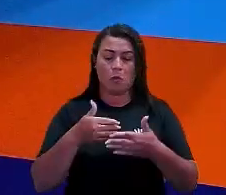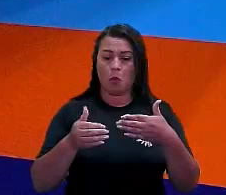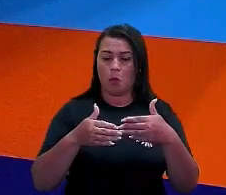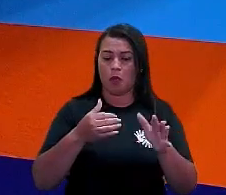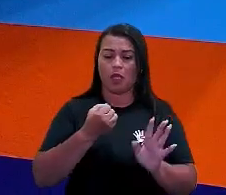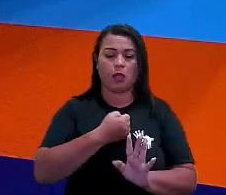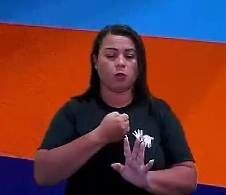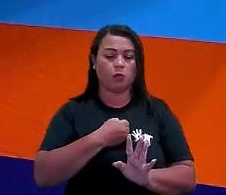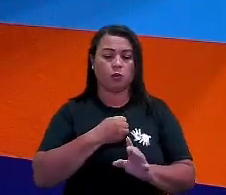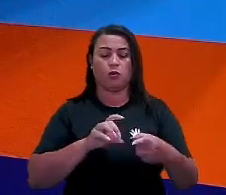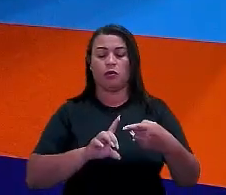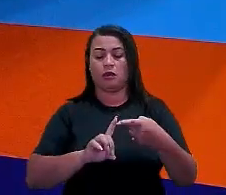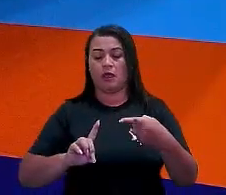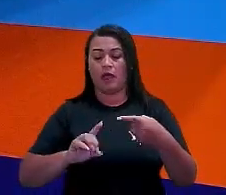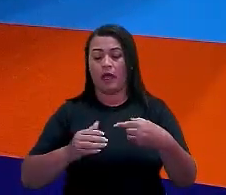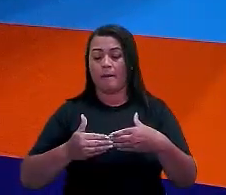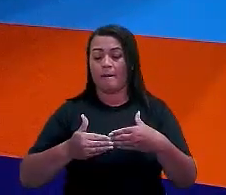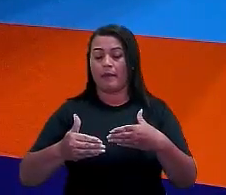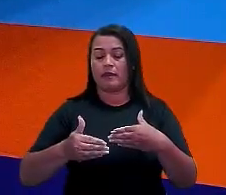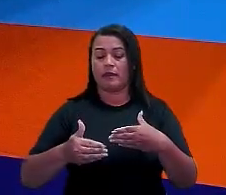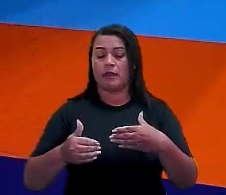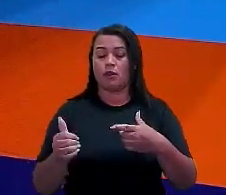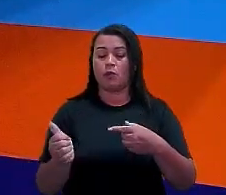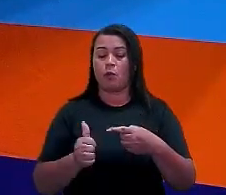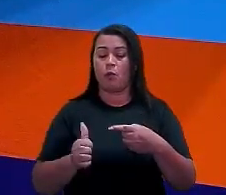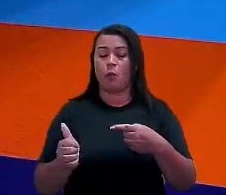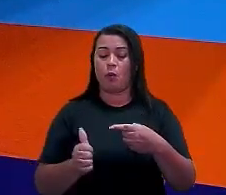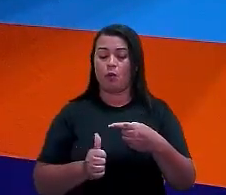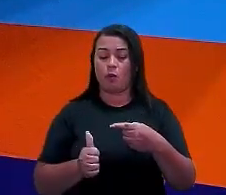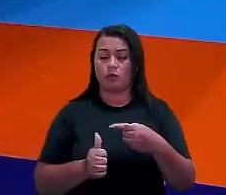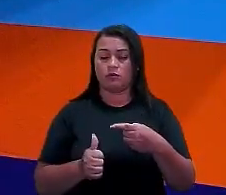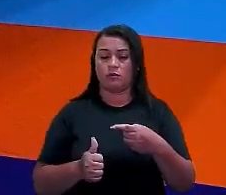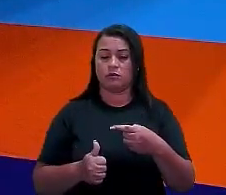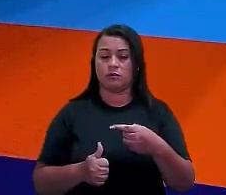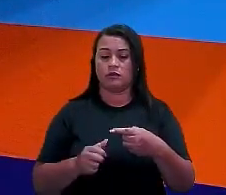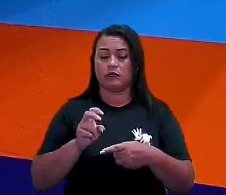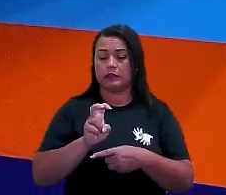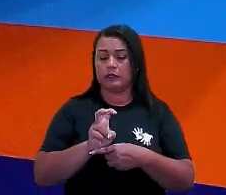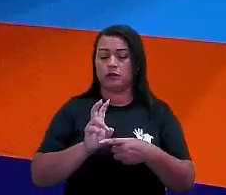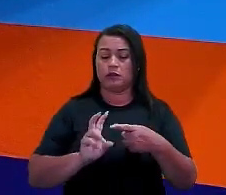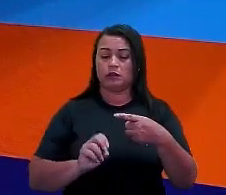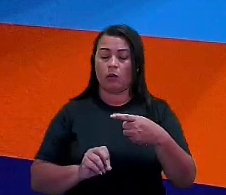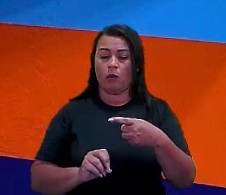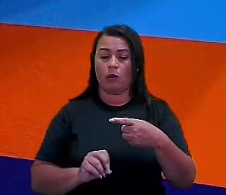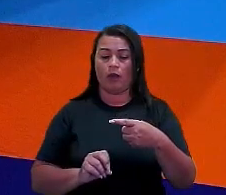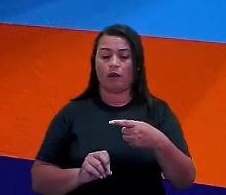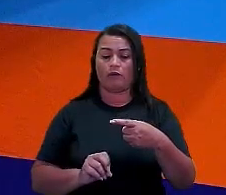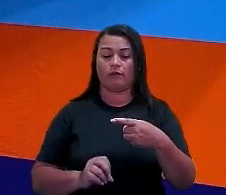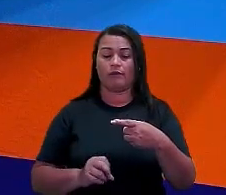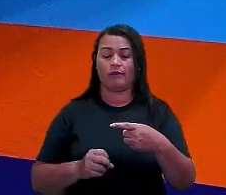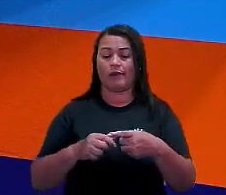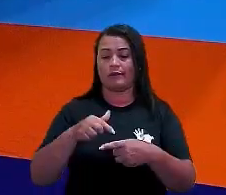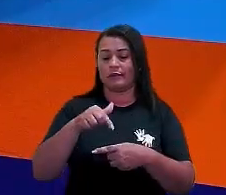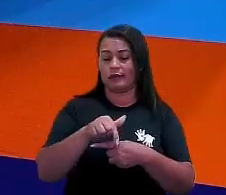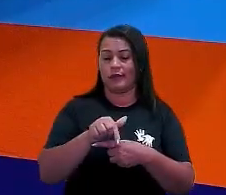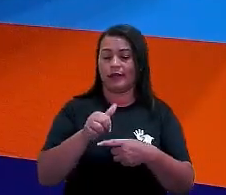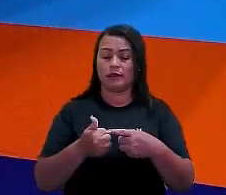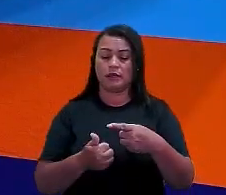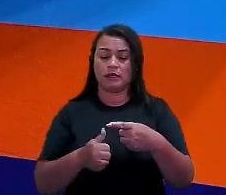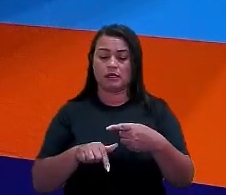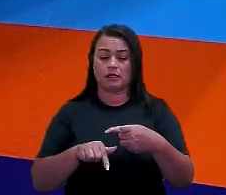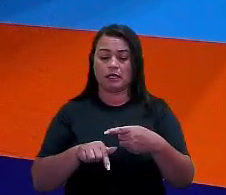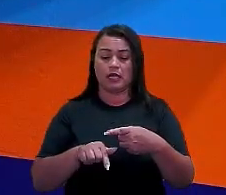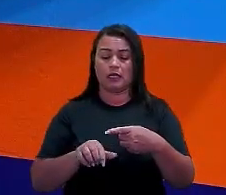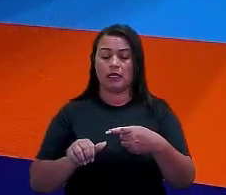outro número, se for 5, 50avos, 7,